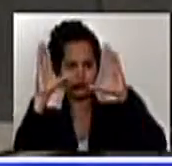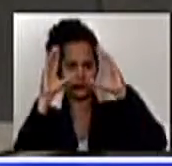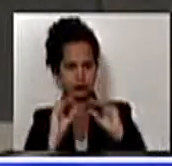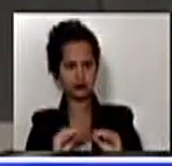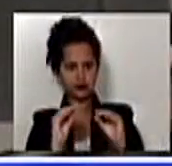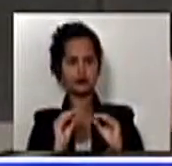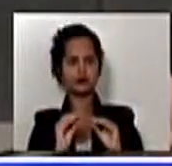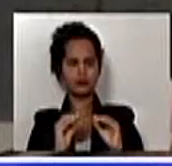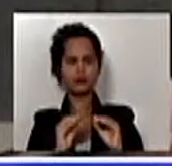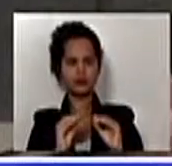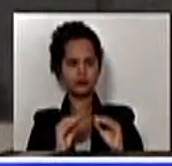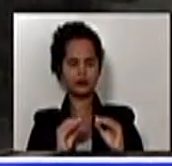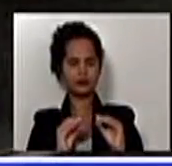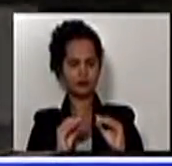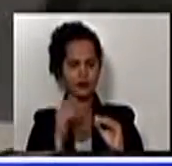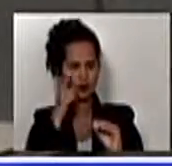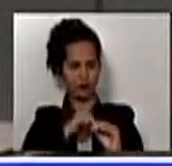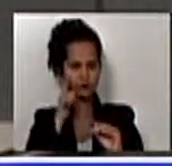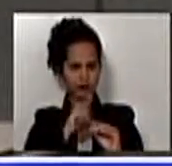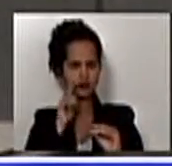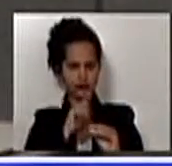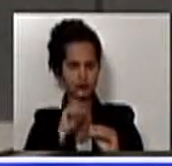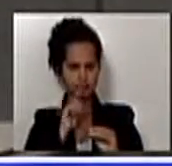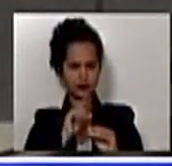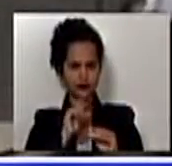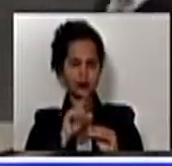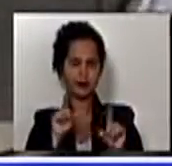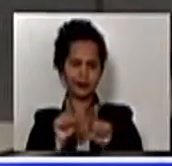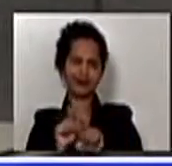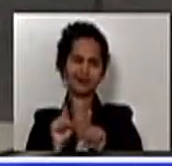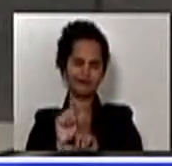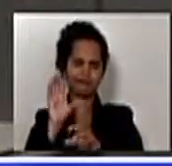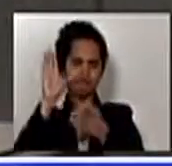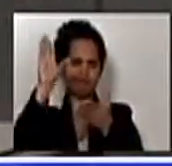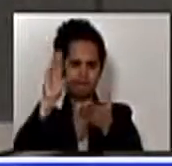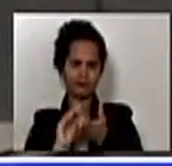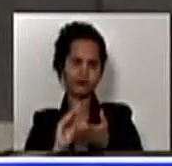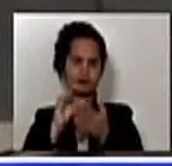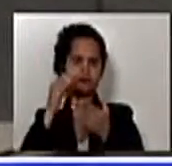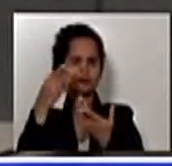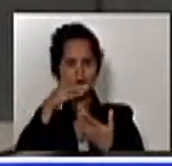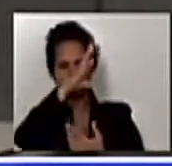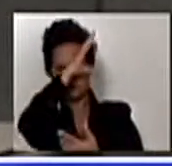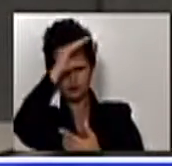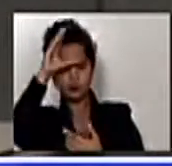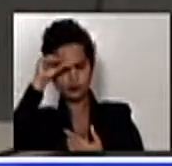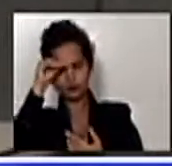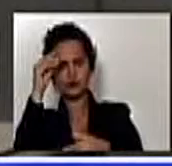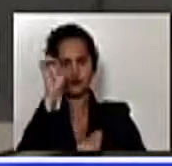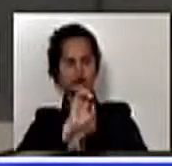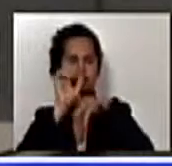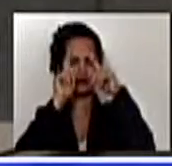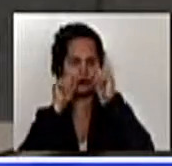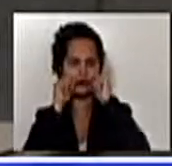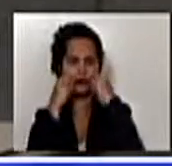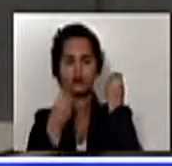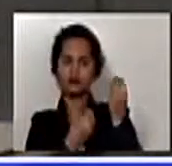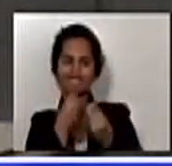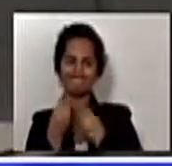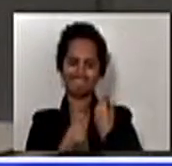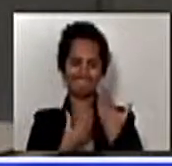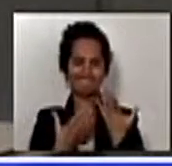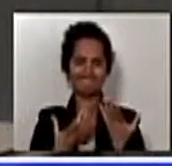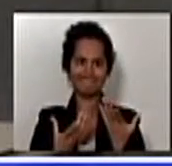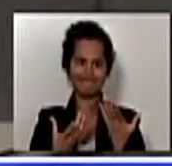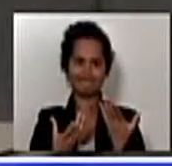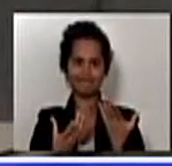tende a diminuir, a arrecadação ela diminui. Os prefeitos aí, a maioria dos prefeitos do Estado de Alagoas, estão numa situação